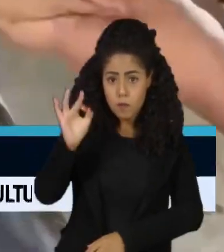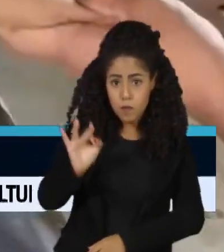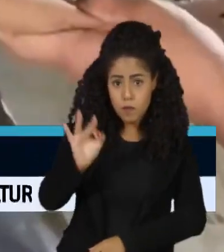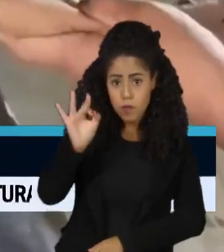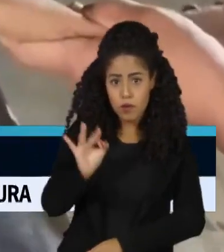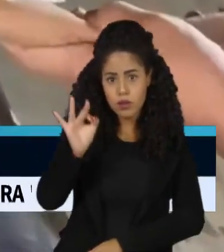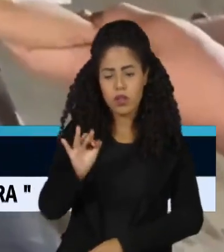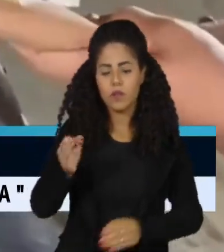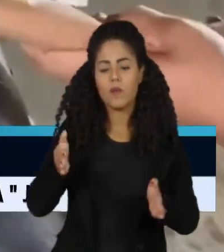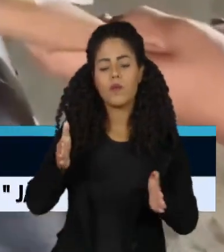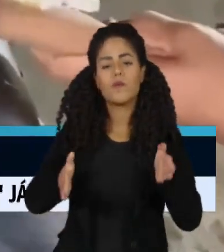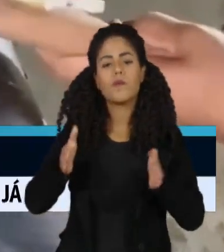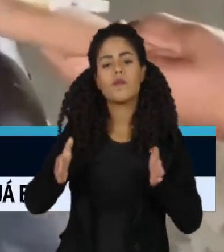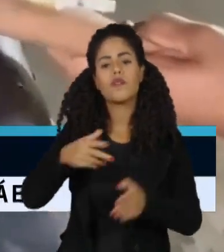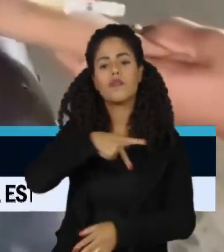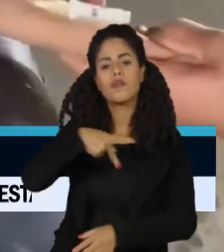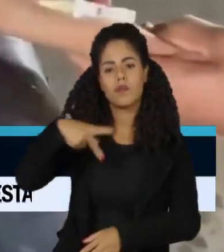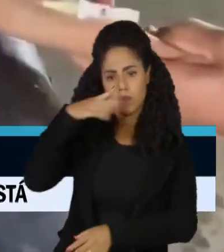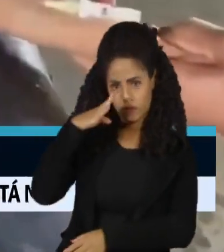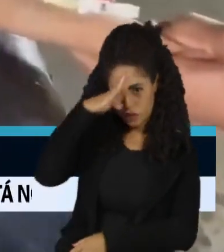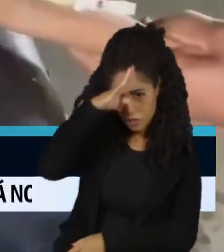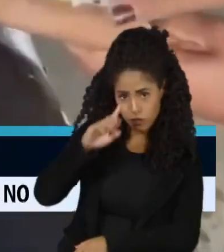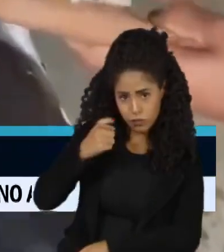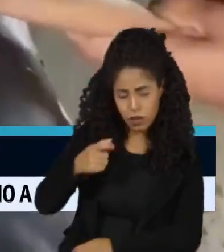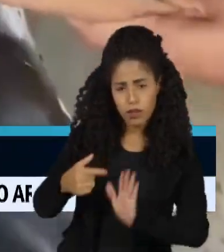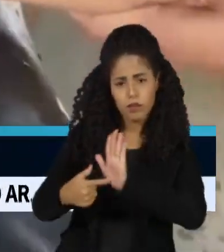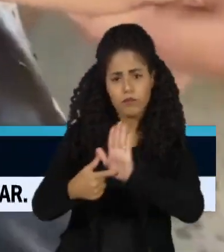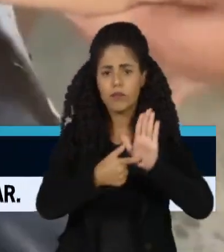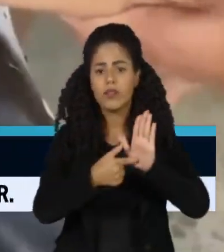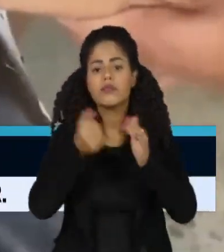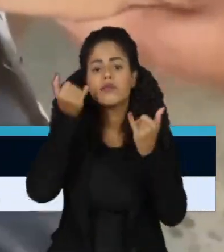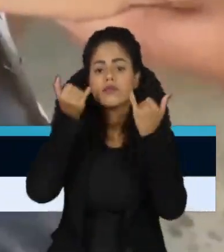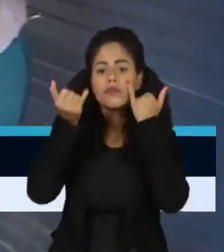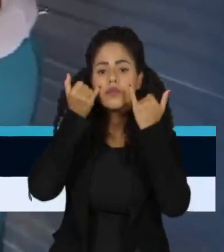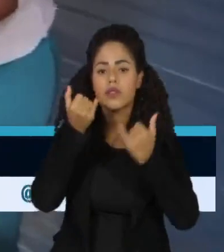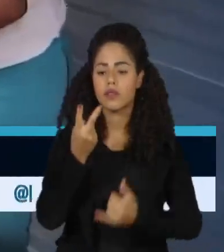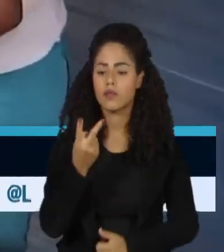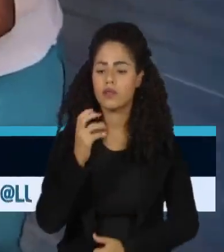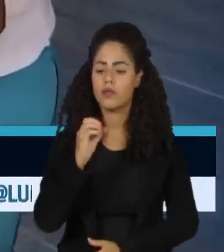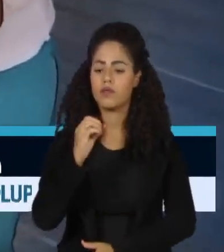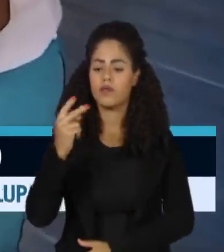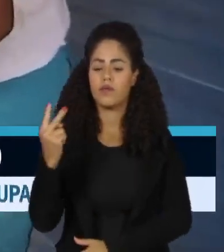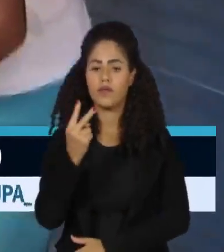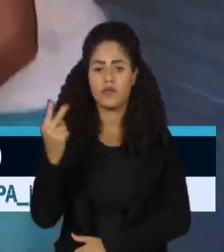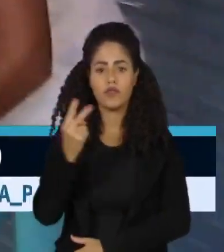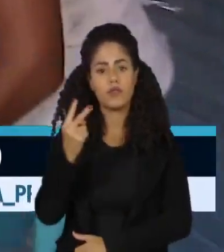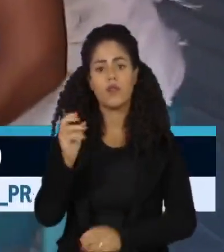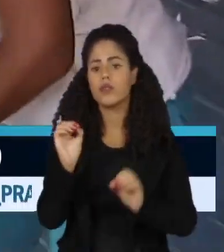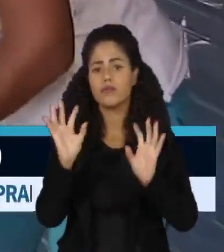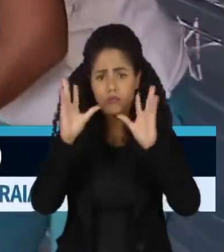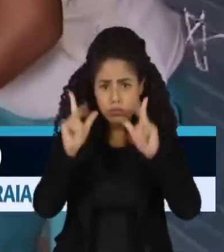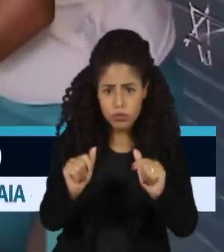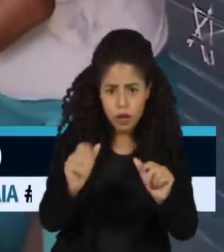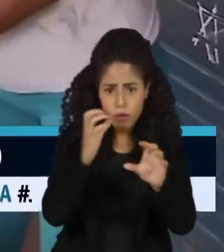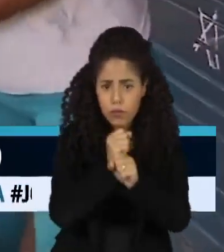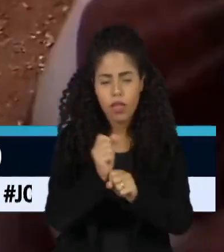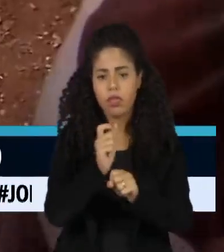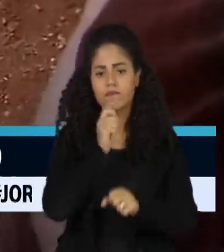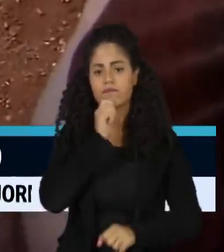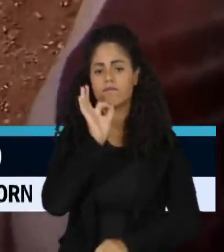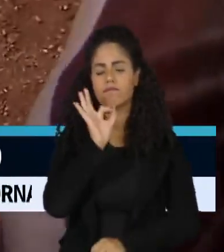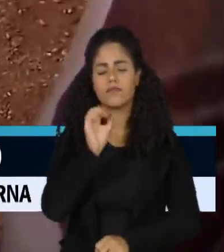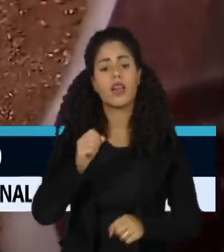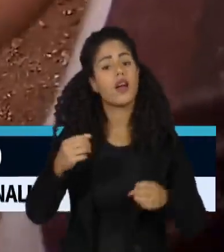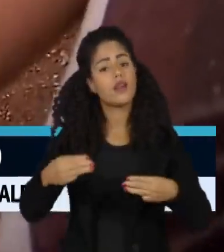Bolsonaro. Crescimento que deve ser ainda maior, já que os dados de 2022 ainda não foram fechados. Segundo o Ministério da